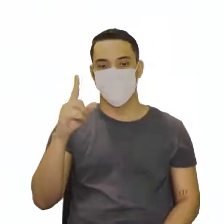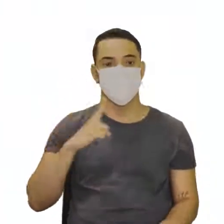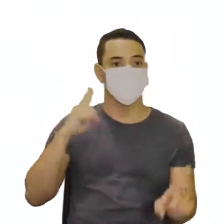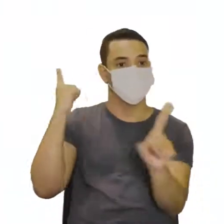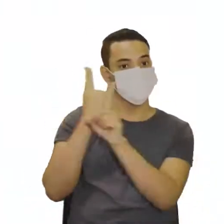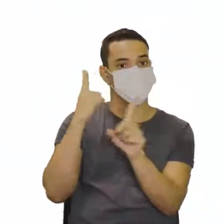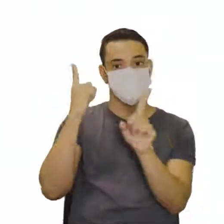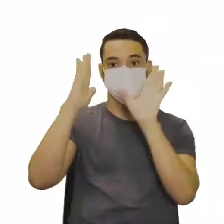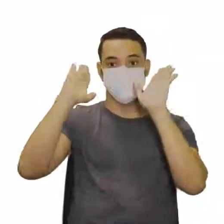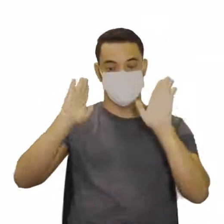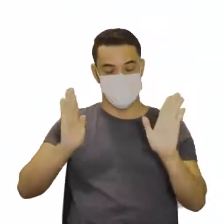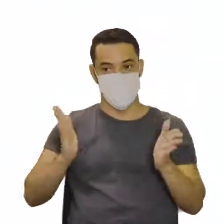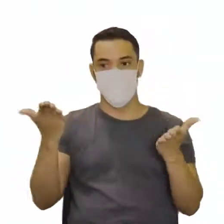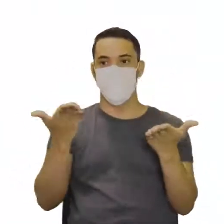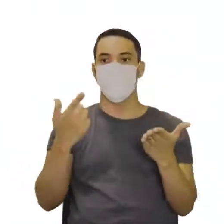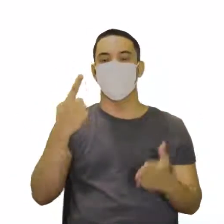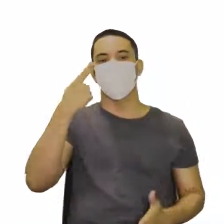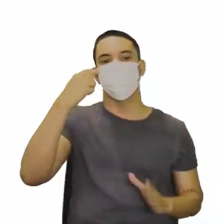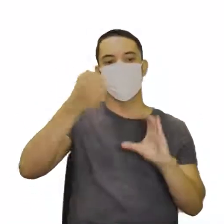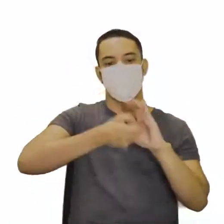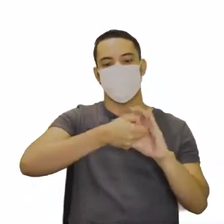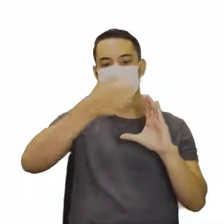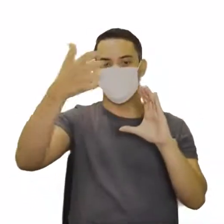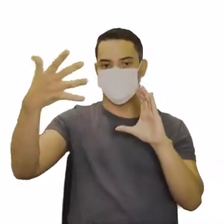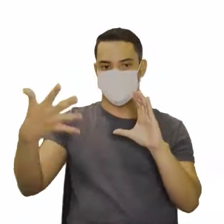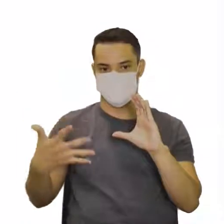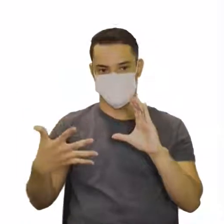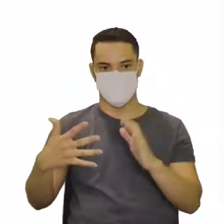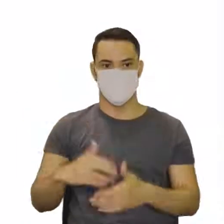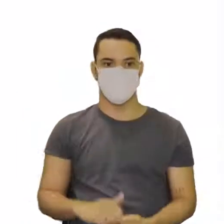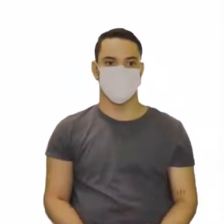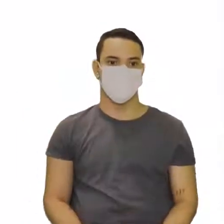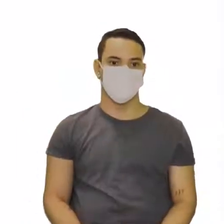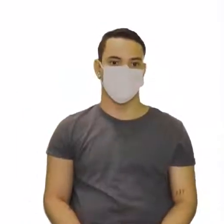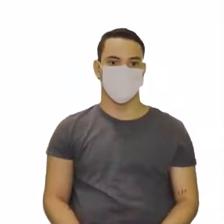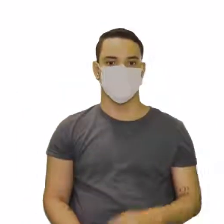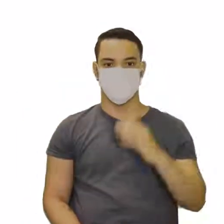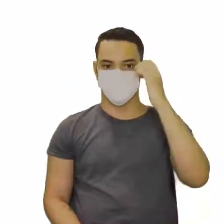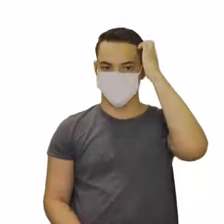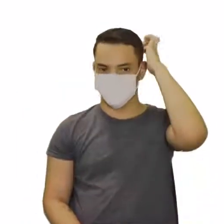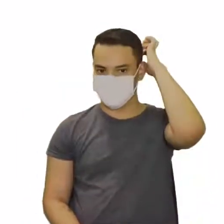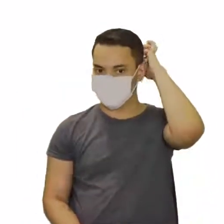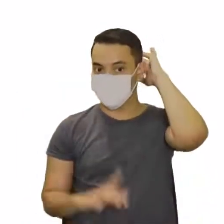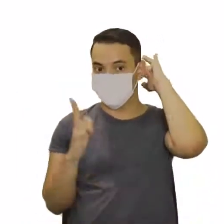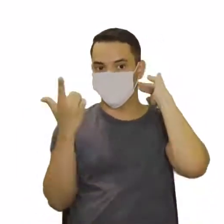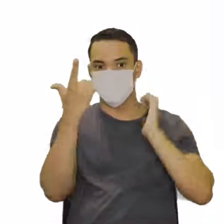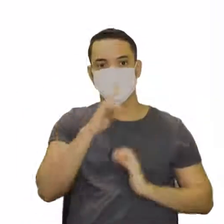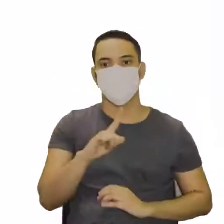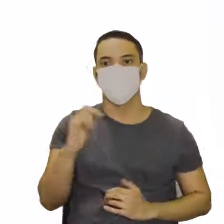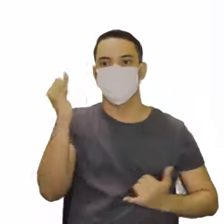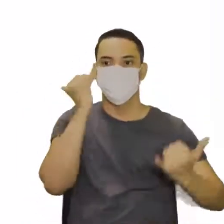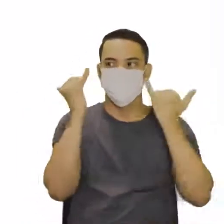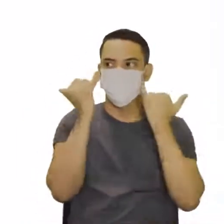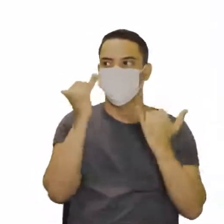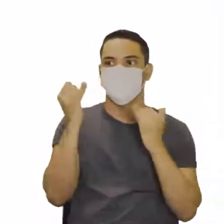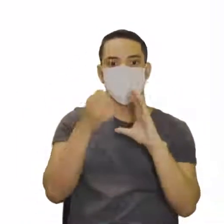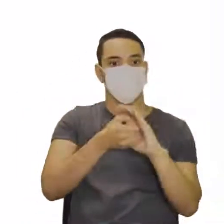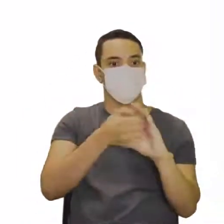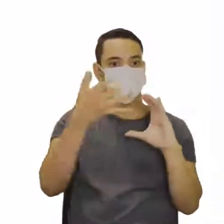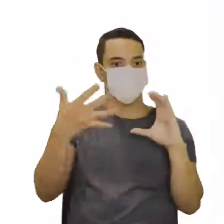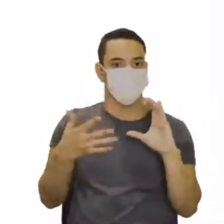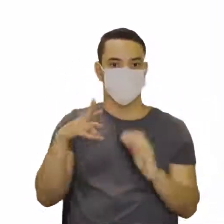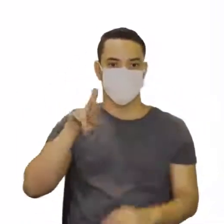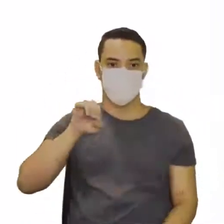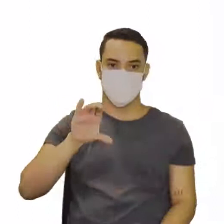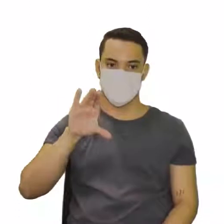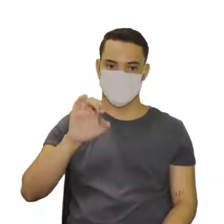identificando. Vamos ver as características dele. Para determinarmos as características de um